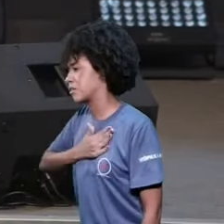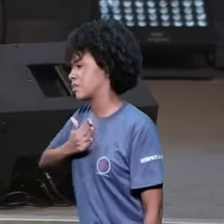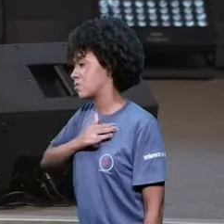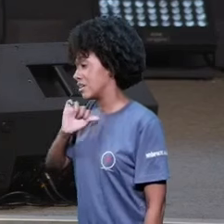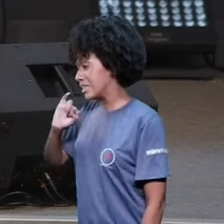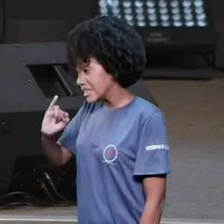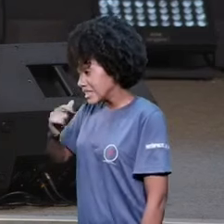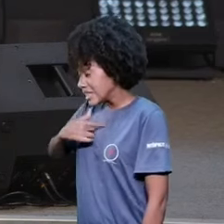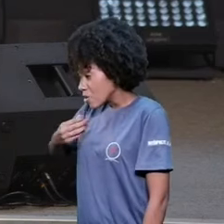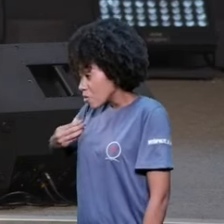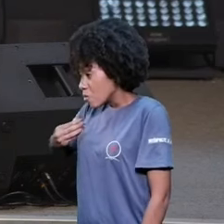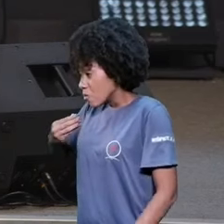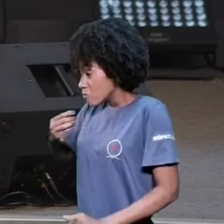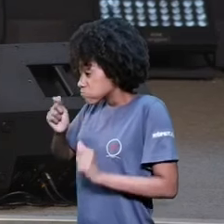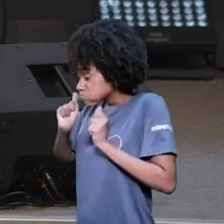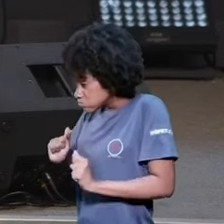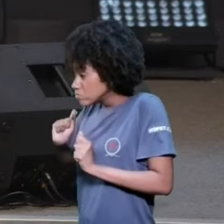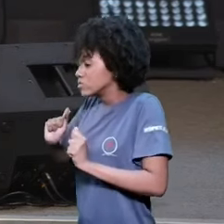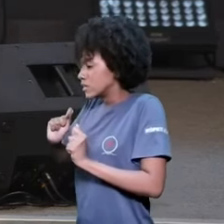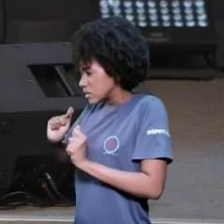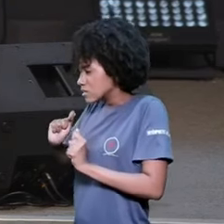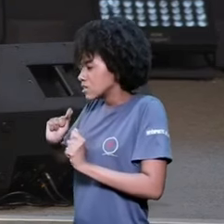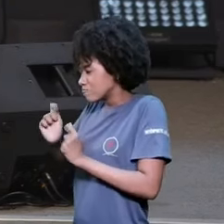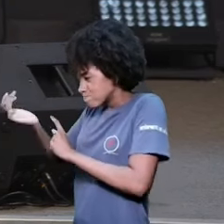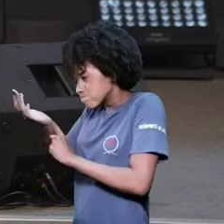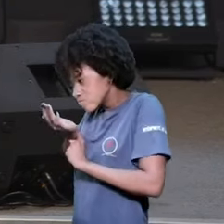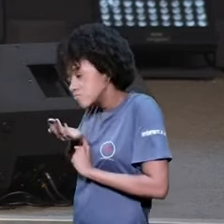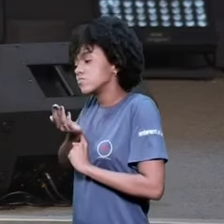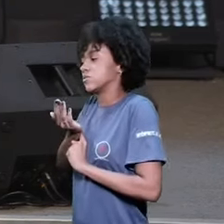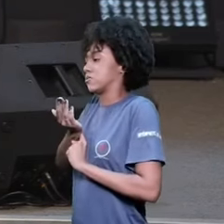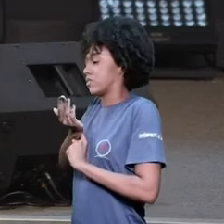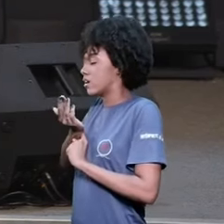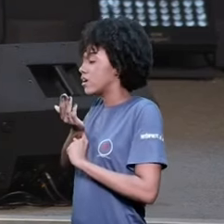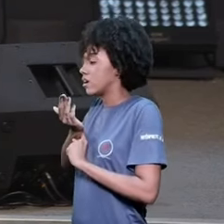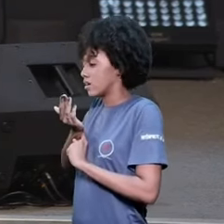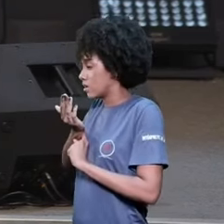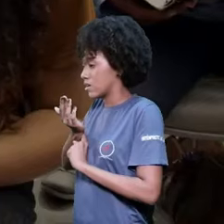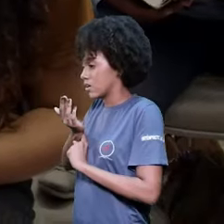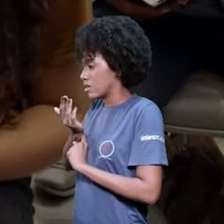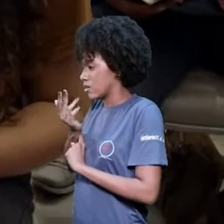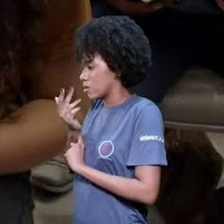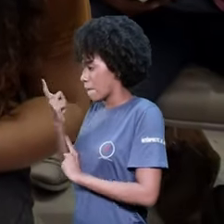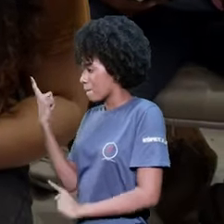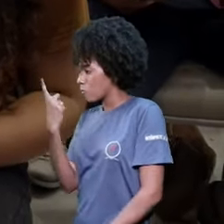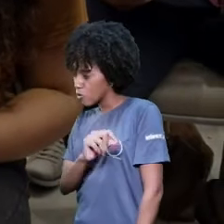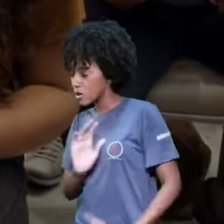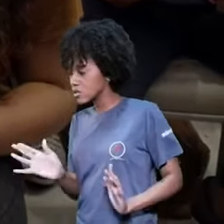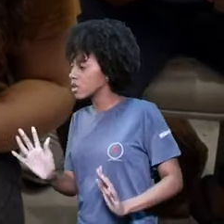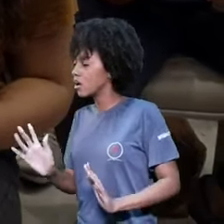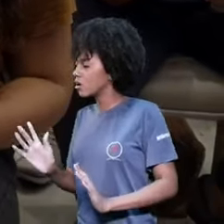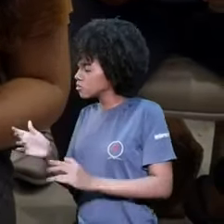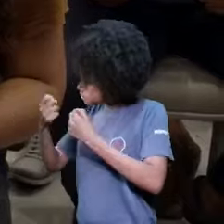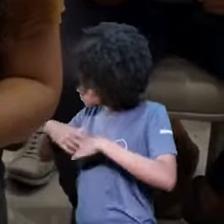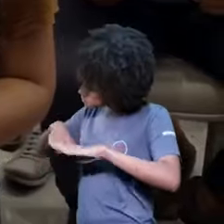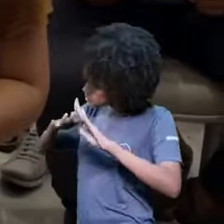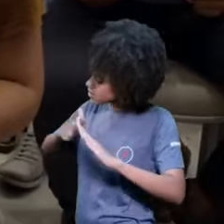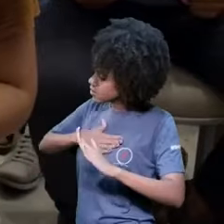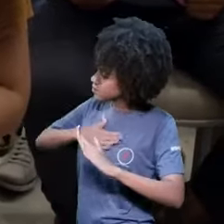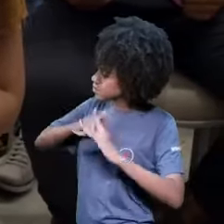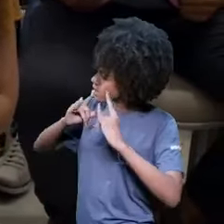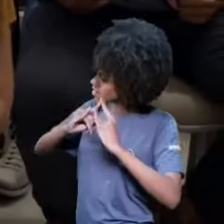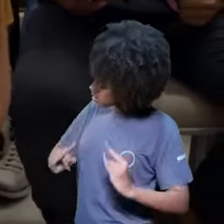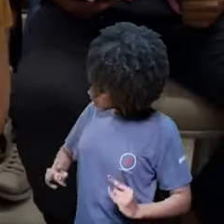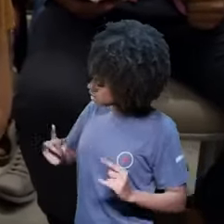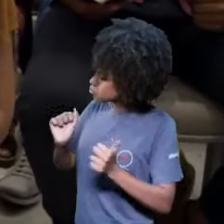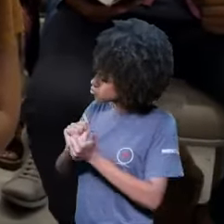eu puder obter favor diante dos teus olhos, peço que não passe adiante sem ficar um pouco com este teu